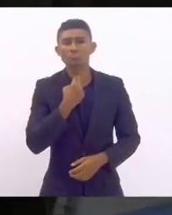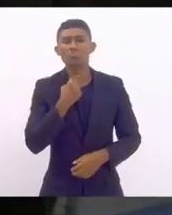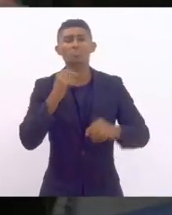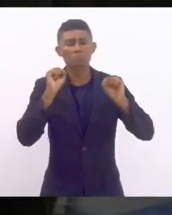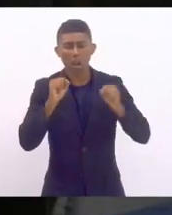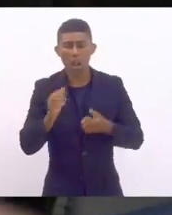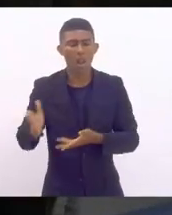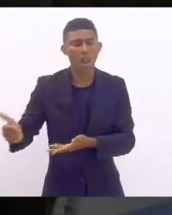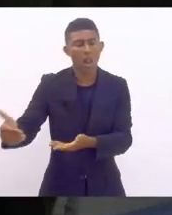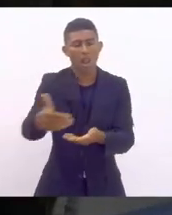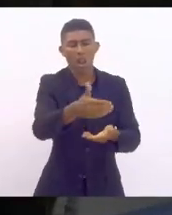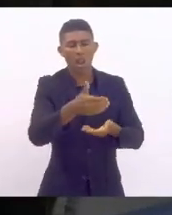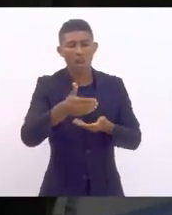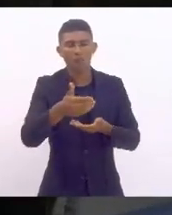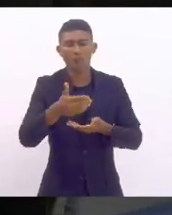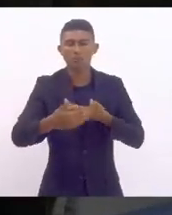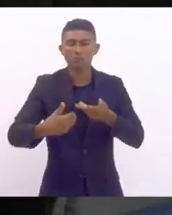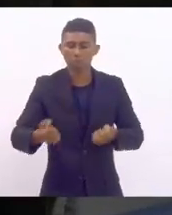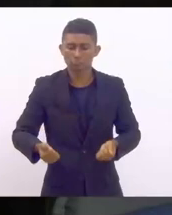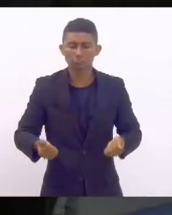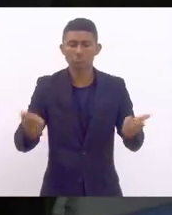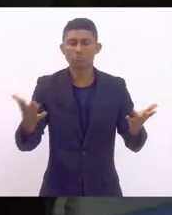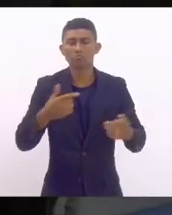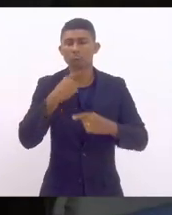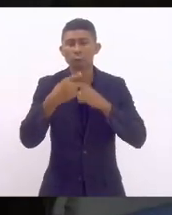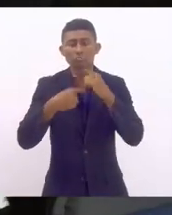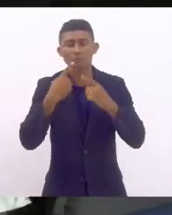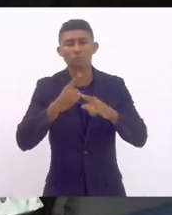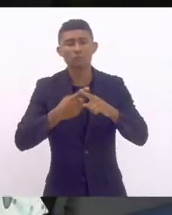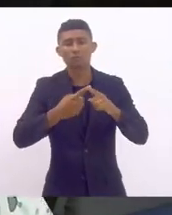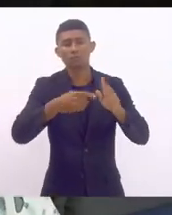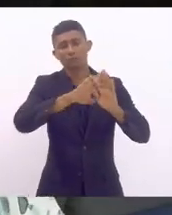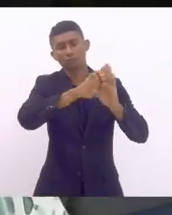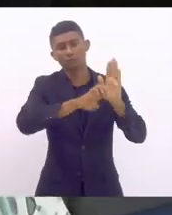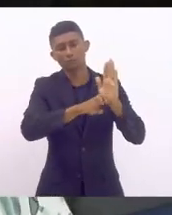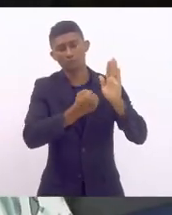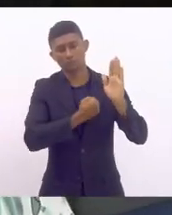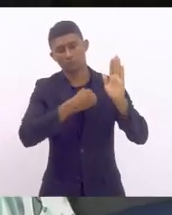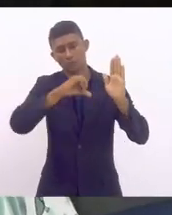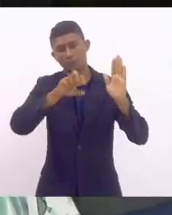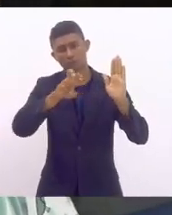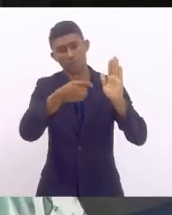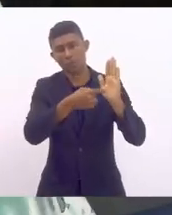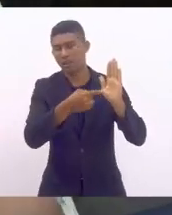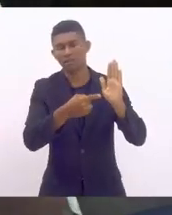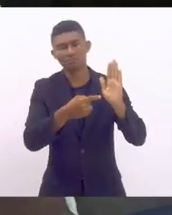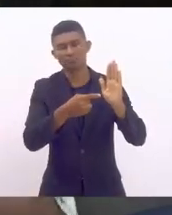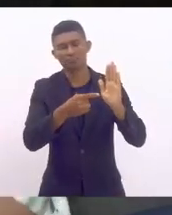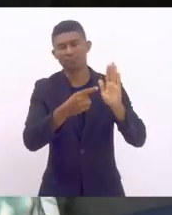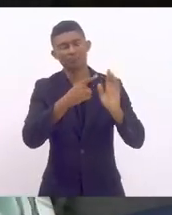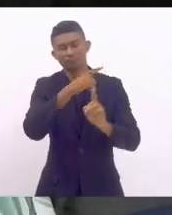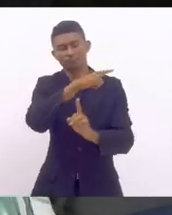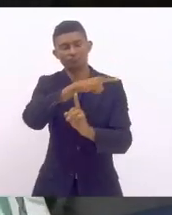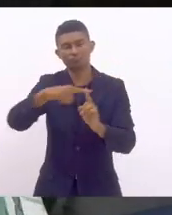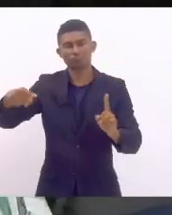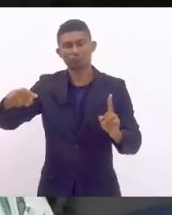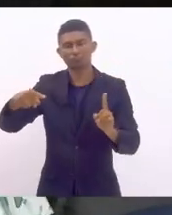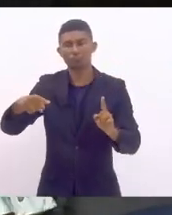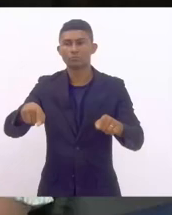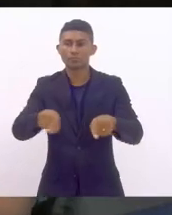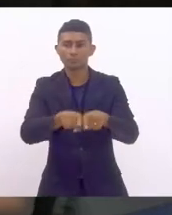arrecadar tudo Não podemos gastar porque a emenda constitucional 95 não permite inclusive nas disposições